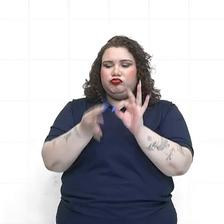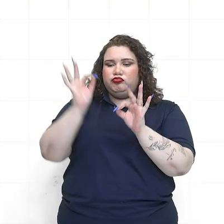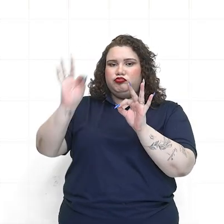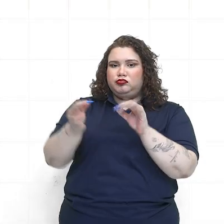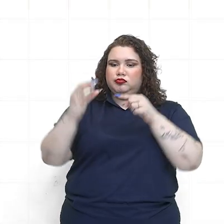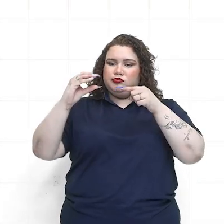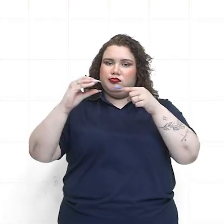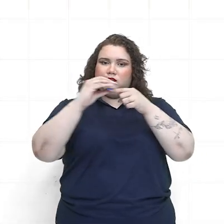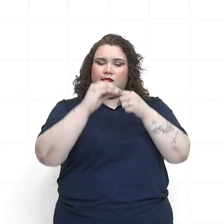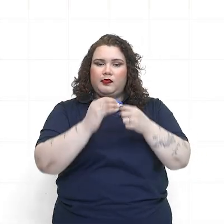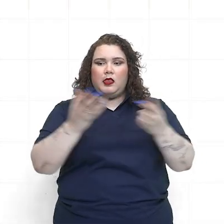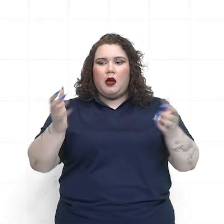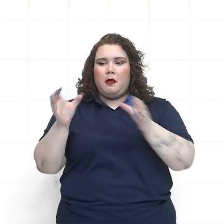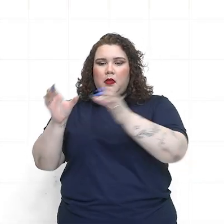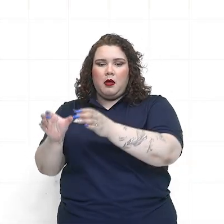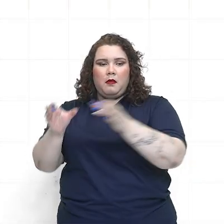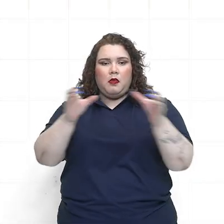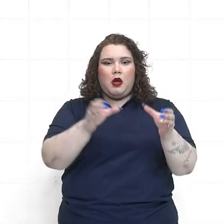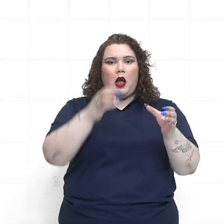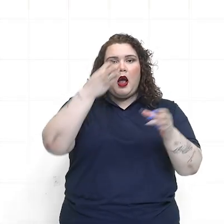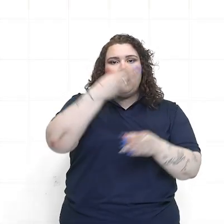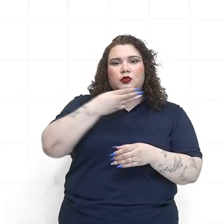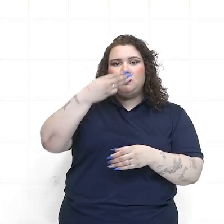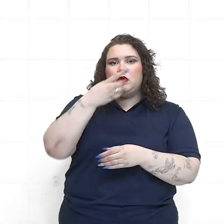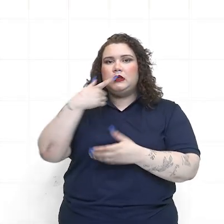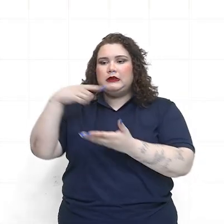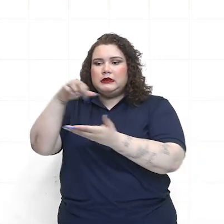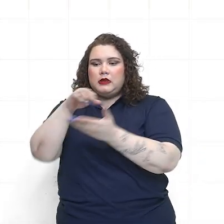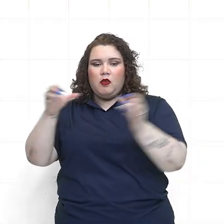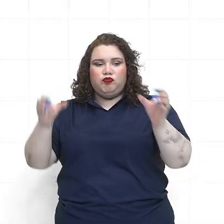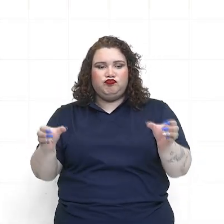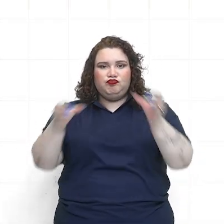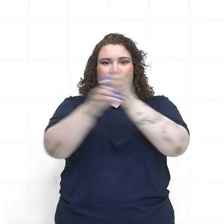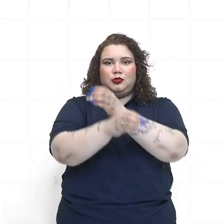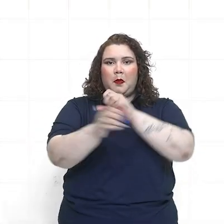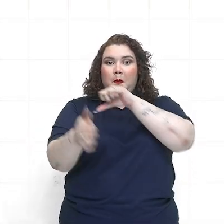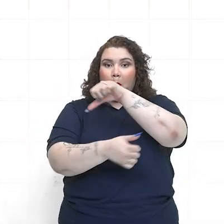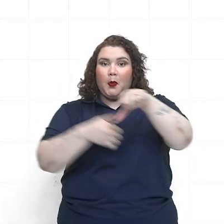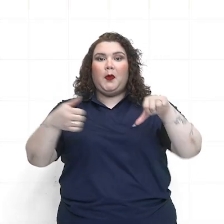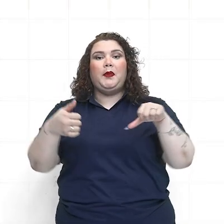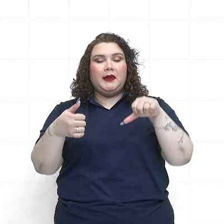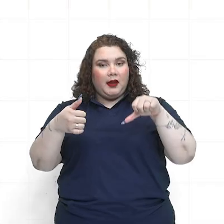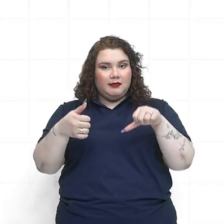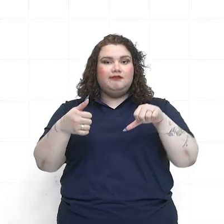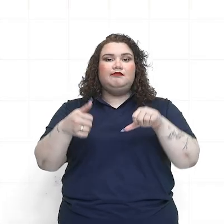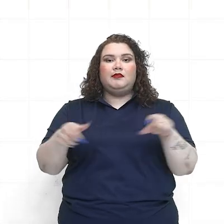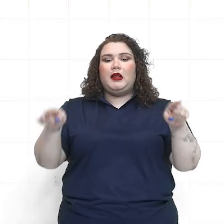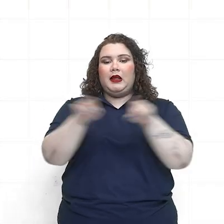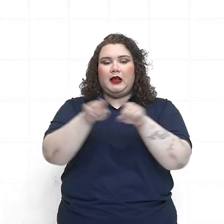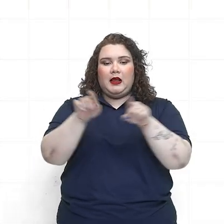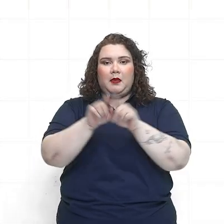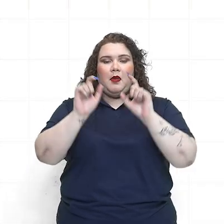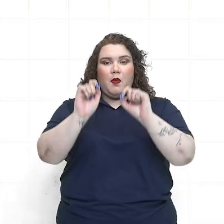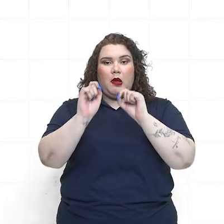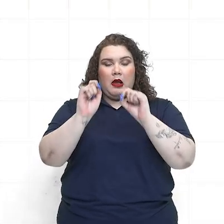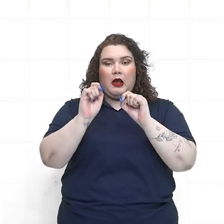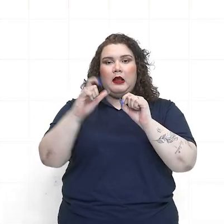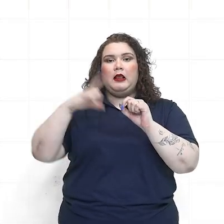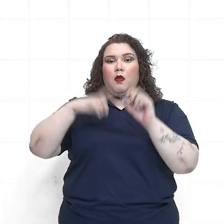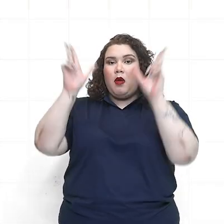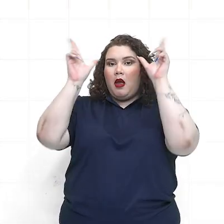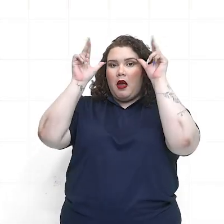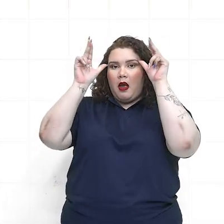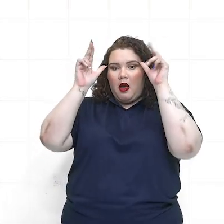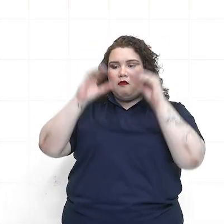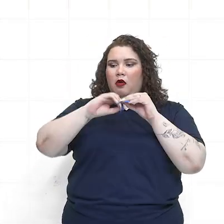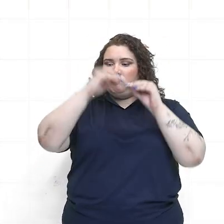troca os recipientes do sal e do açúcar para confundir as cozinheiras e trança o rabo dos cavalos. Tudo